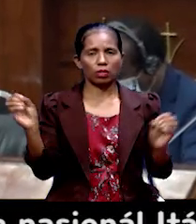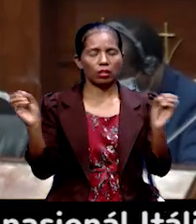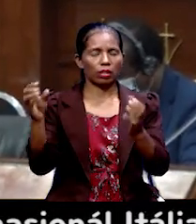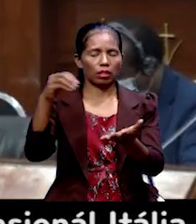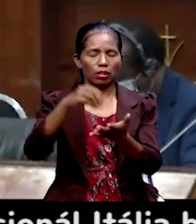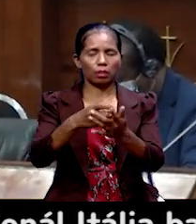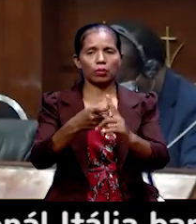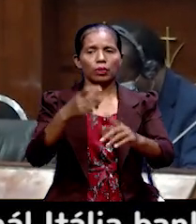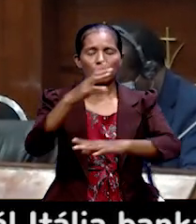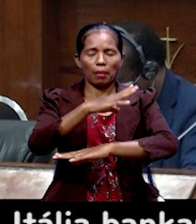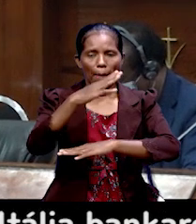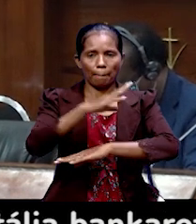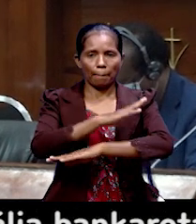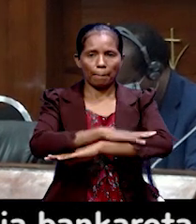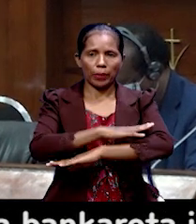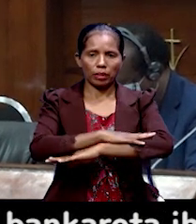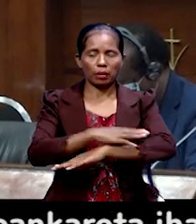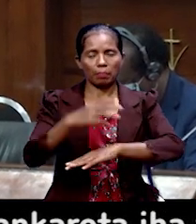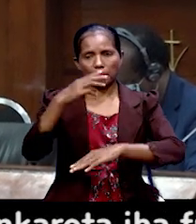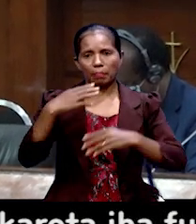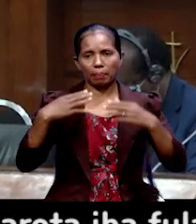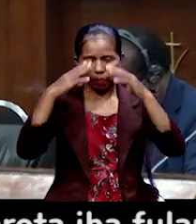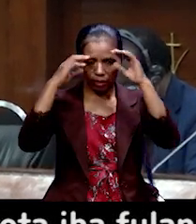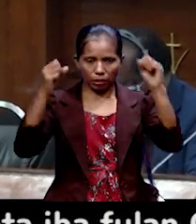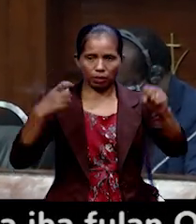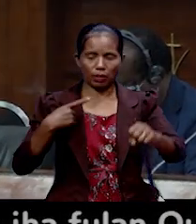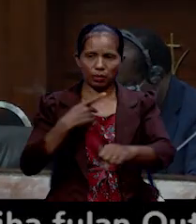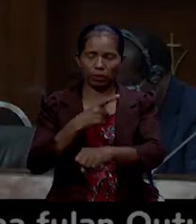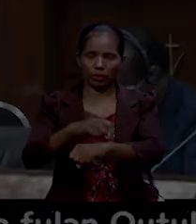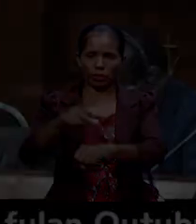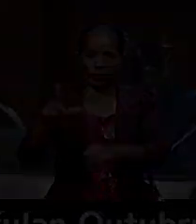husi mesa presidente parlamento nasional. Fatima Pereira, Elugayu, Ziemen.